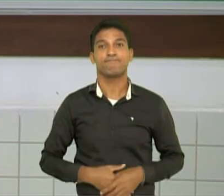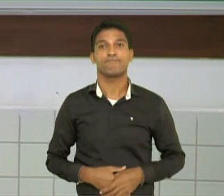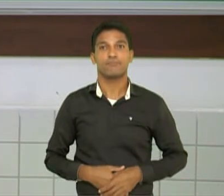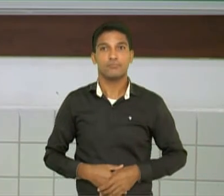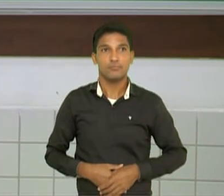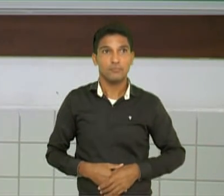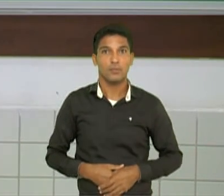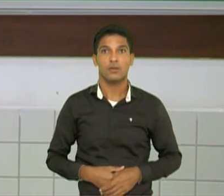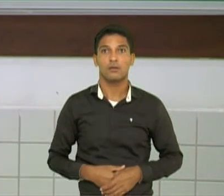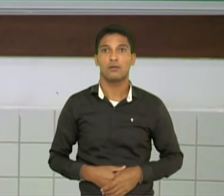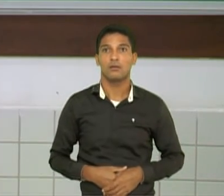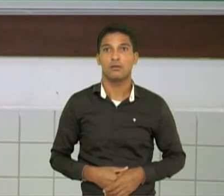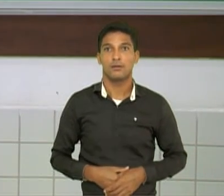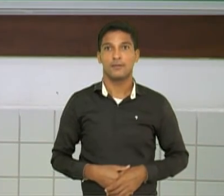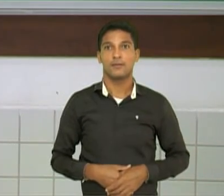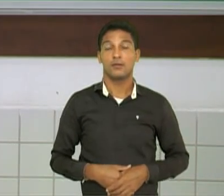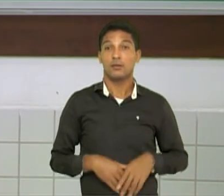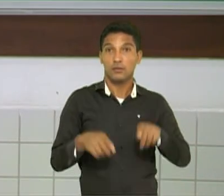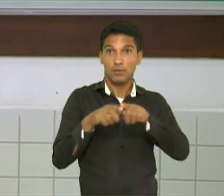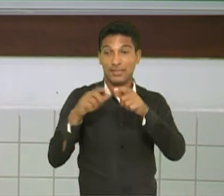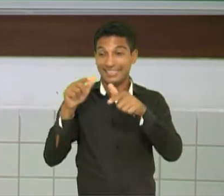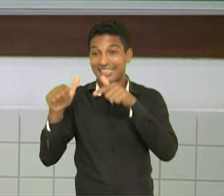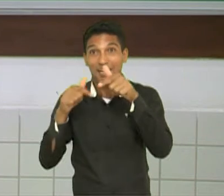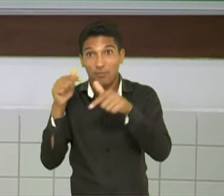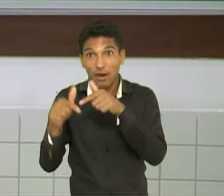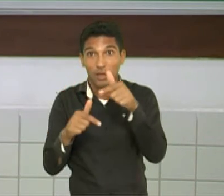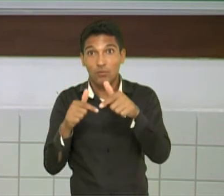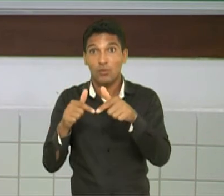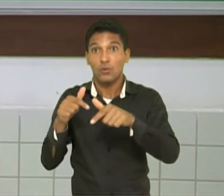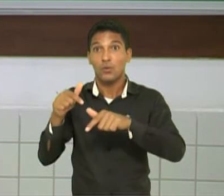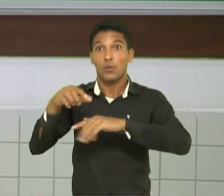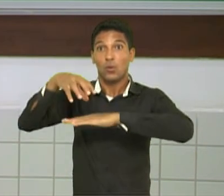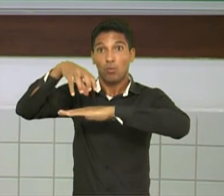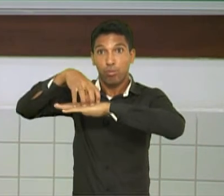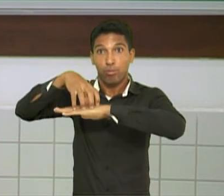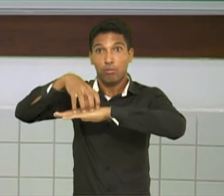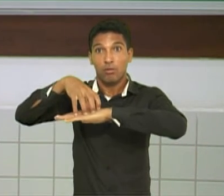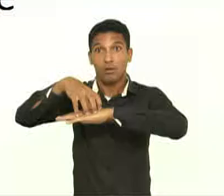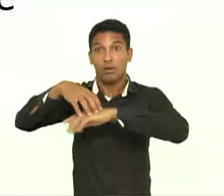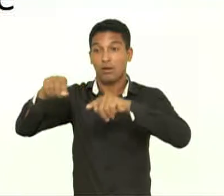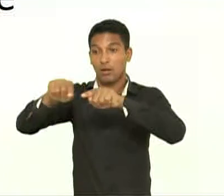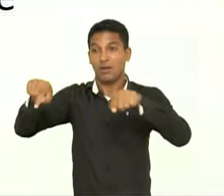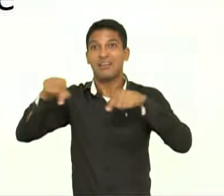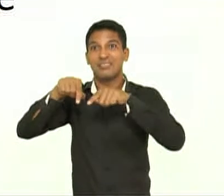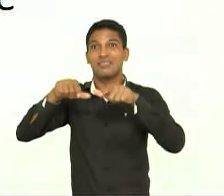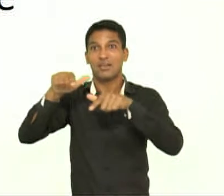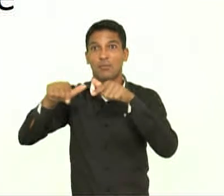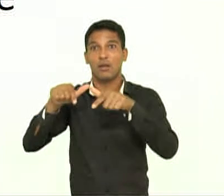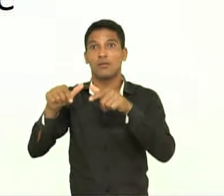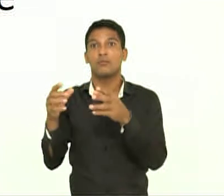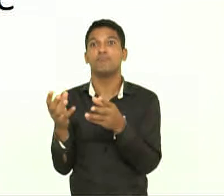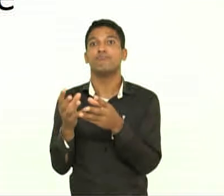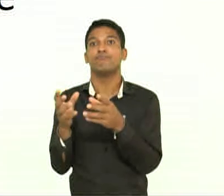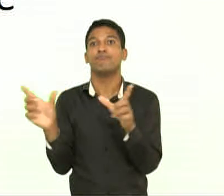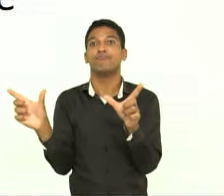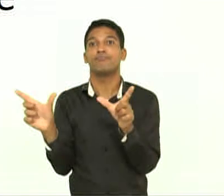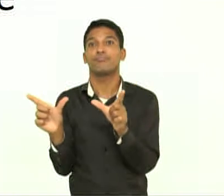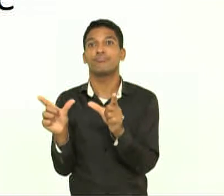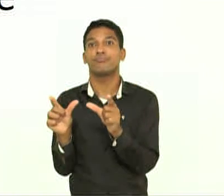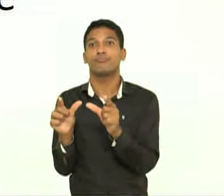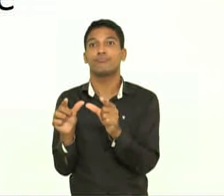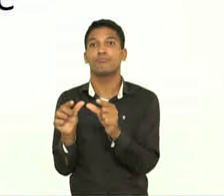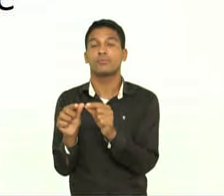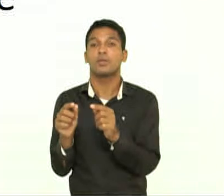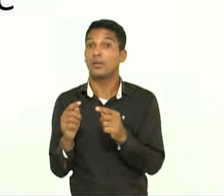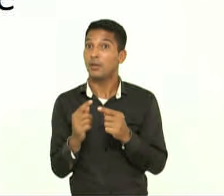Paralelamente à extinção desses postos de trabalho, surgem também novos empregos em novas áreas que também